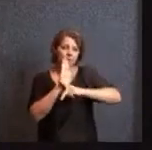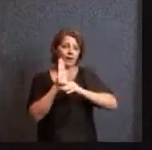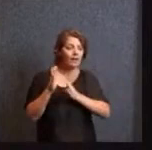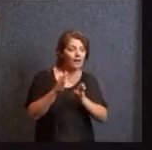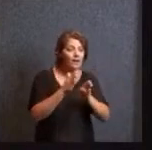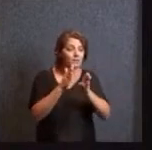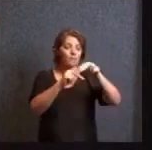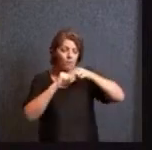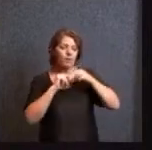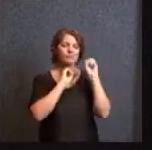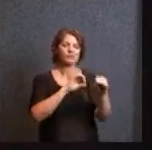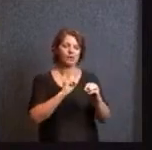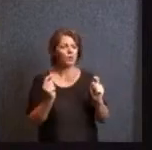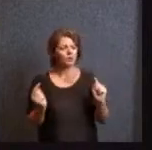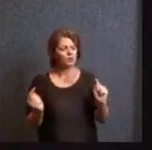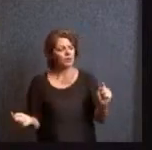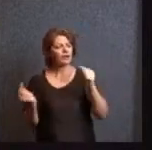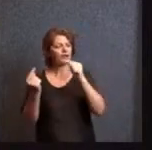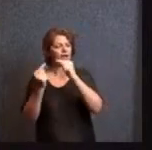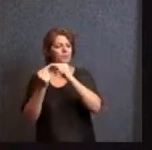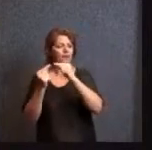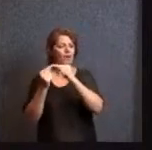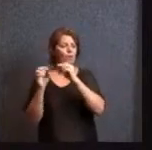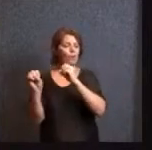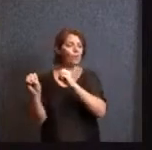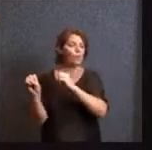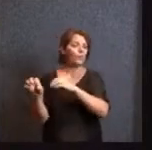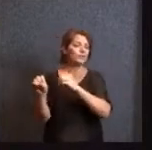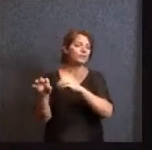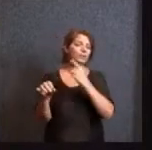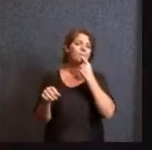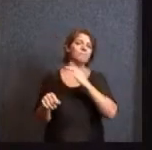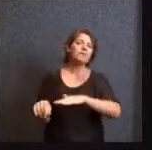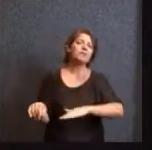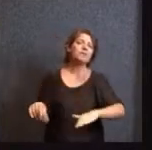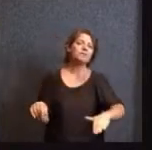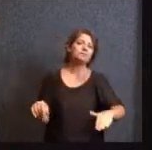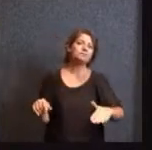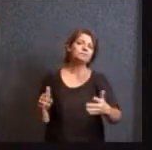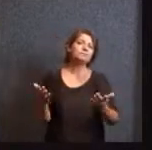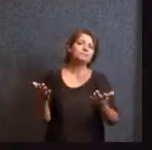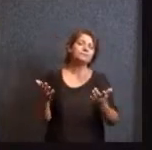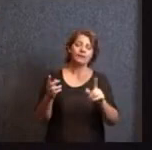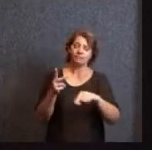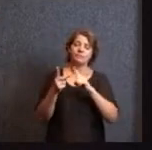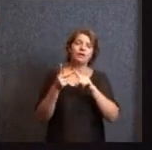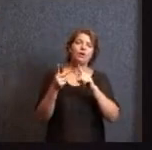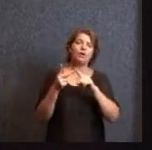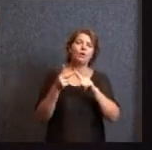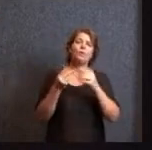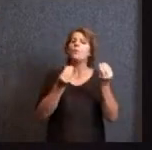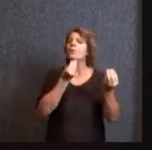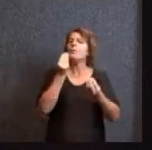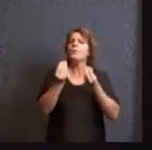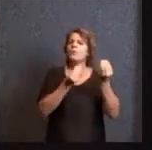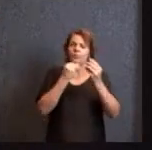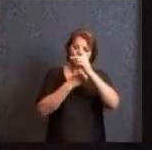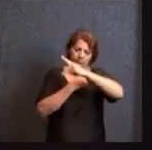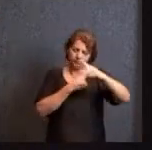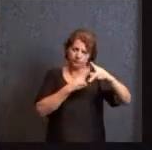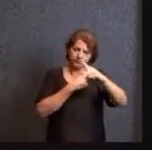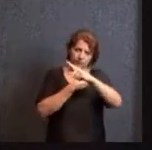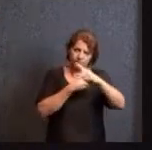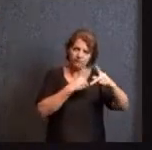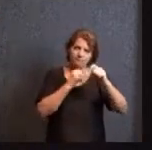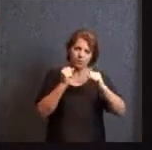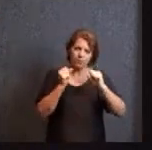contribuir com o ensino fundamental anos finais? E de que forma estes professores podem